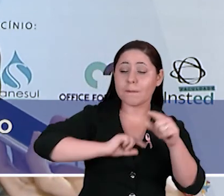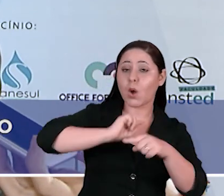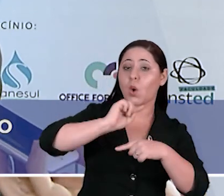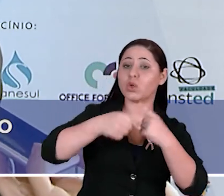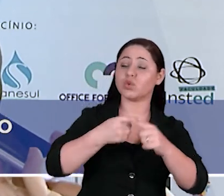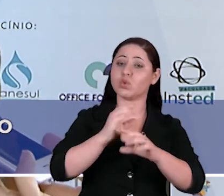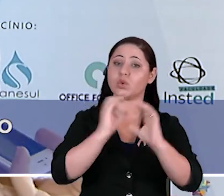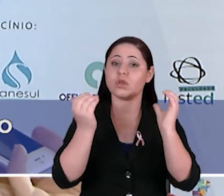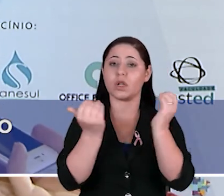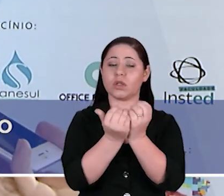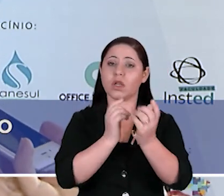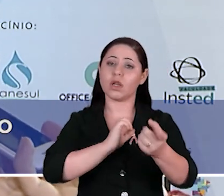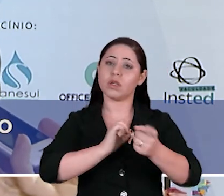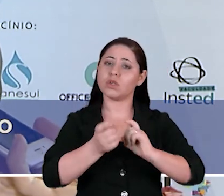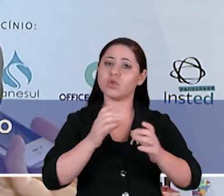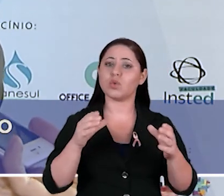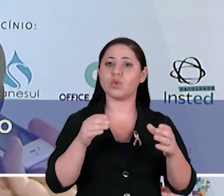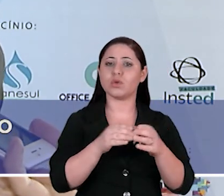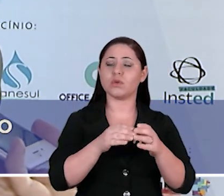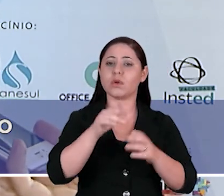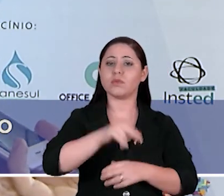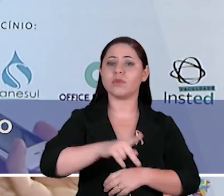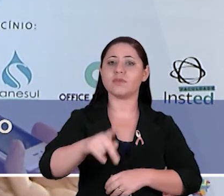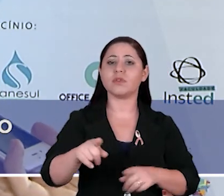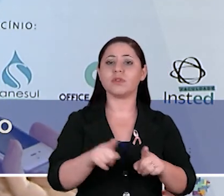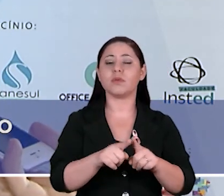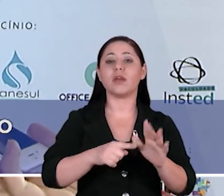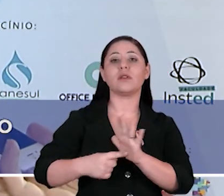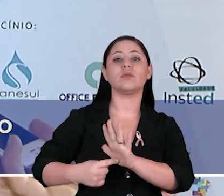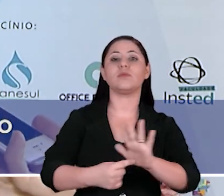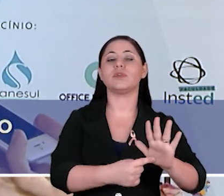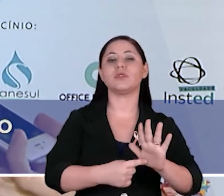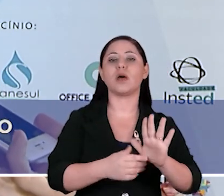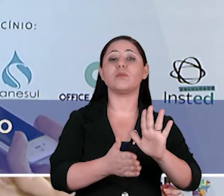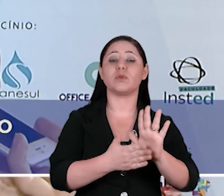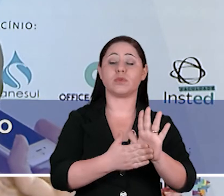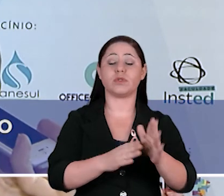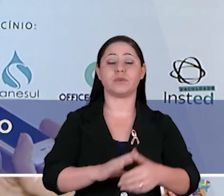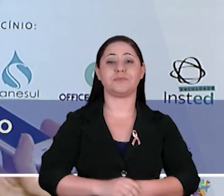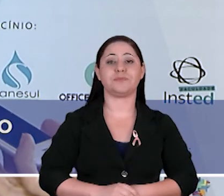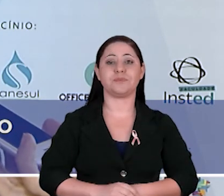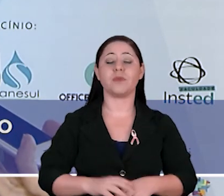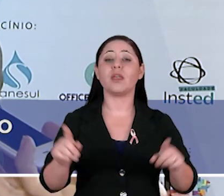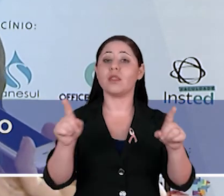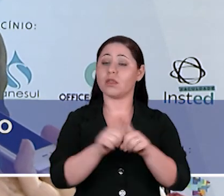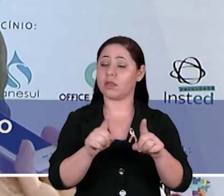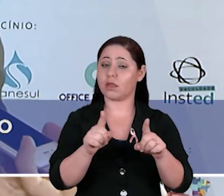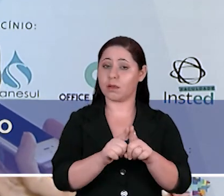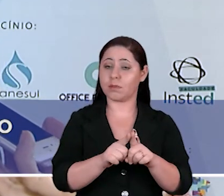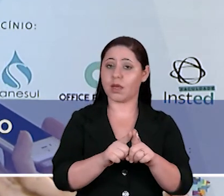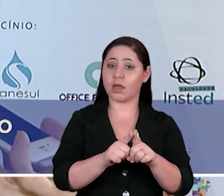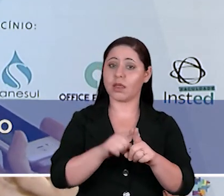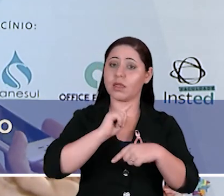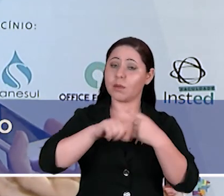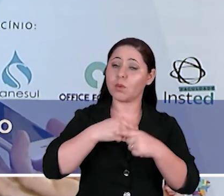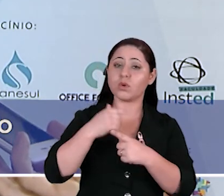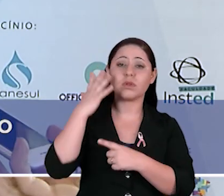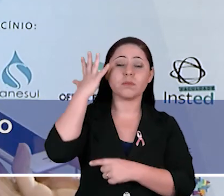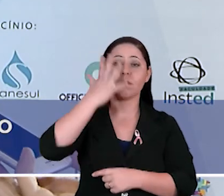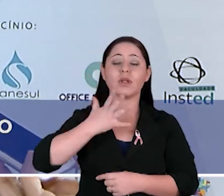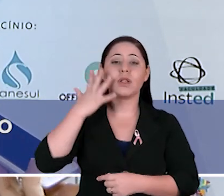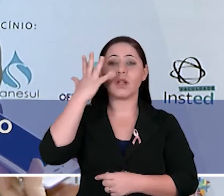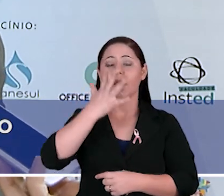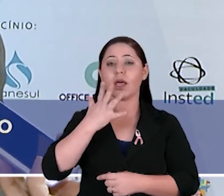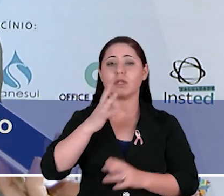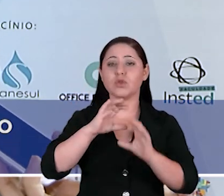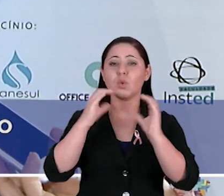Congresso sejam, por meio de reuniões com as comissões, com os professores, apresentadas essas proposições. Além disso, e além das